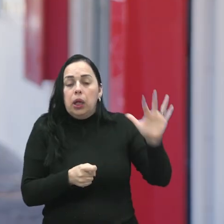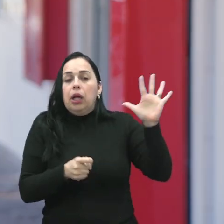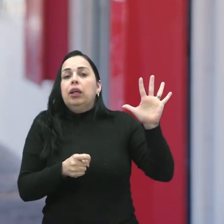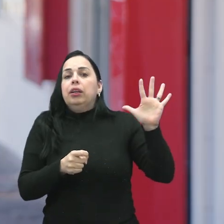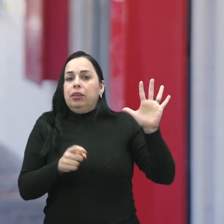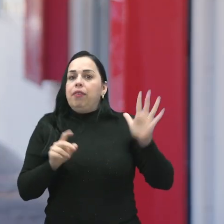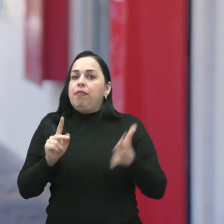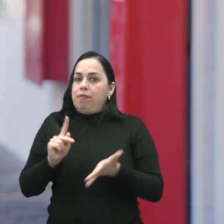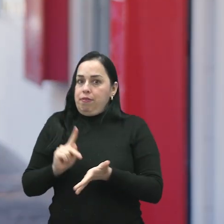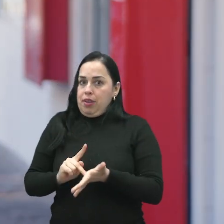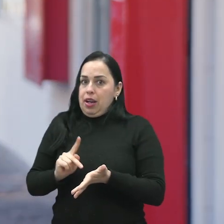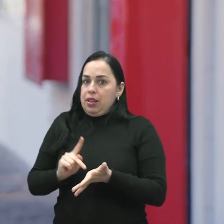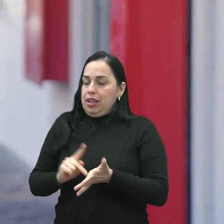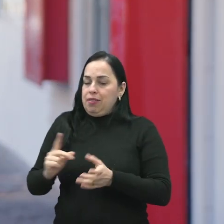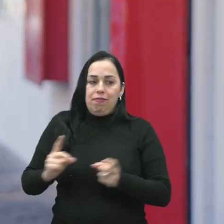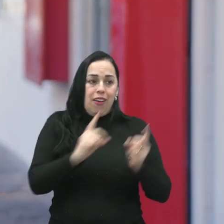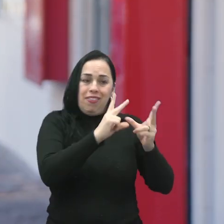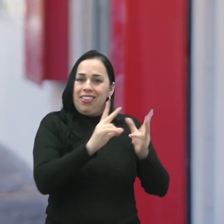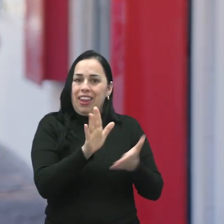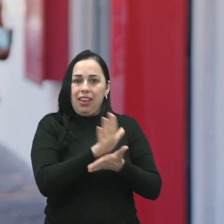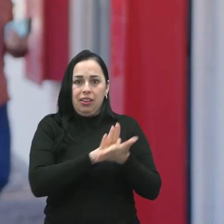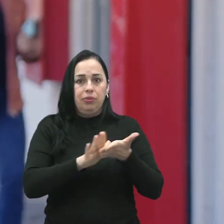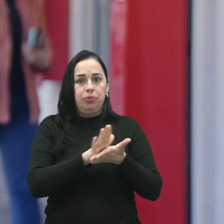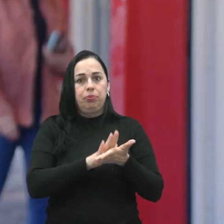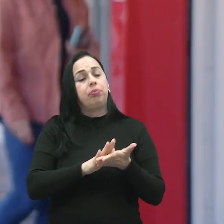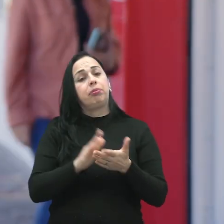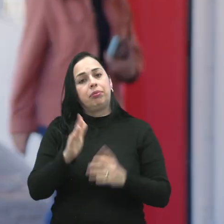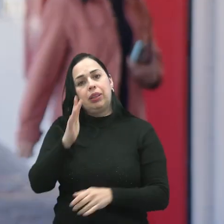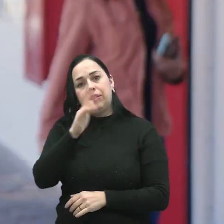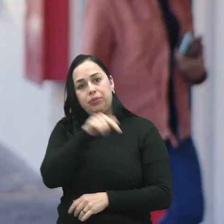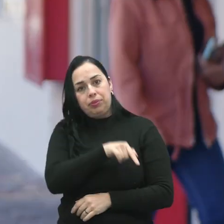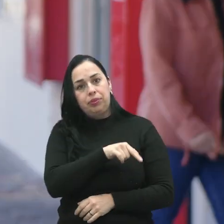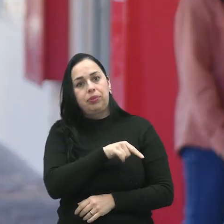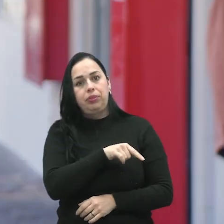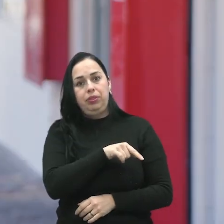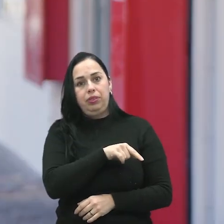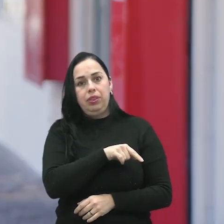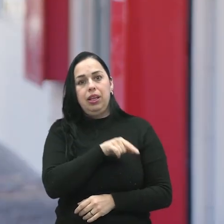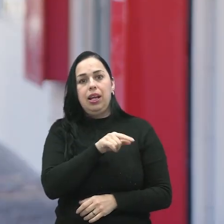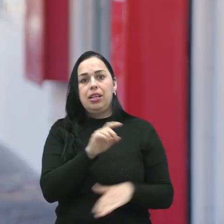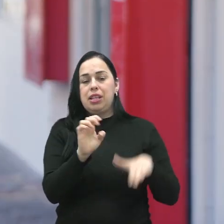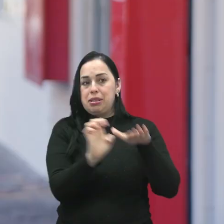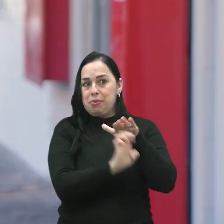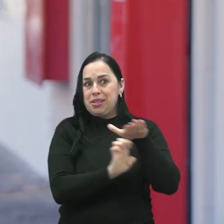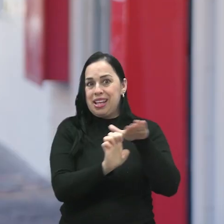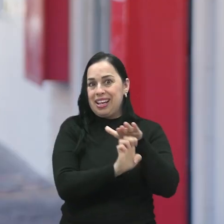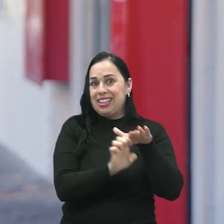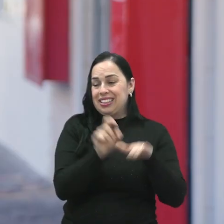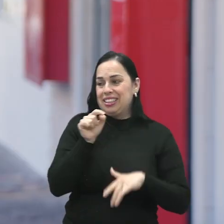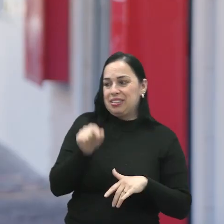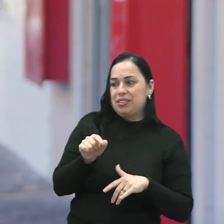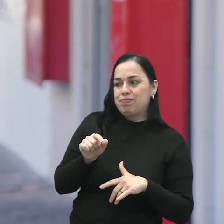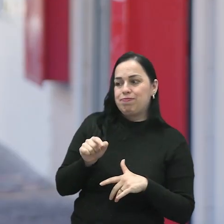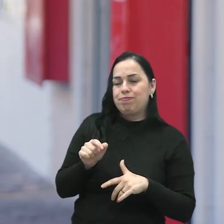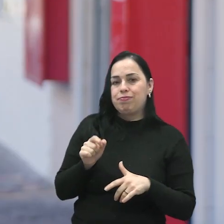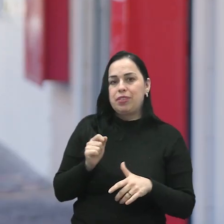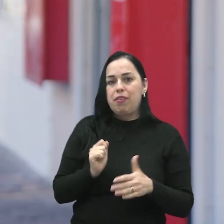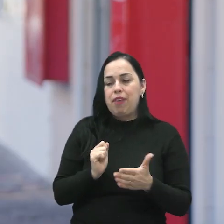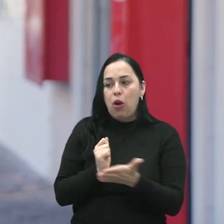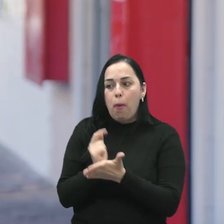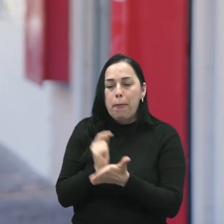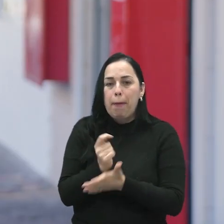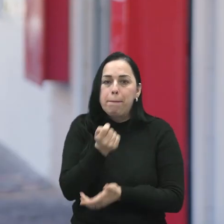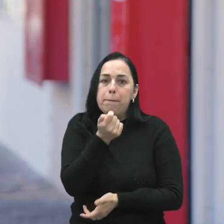realmente vai diminuir essa exportação. Então as pessoas lá, o empresário dos Estados Unidos vai importar